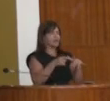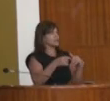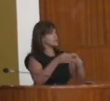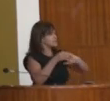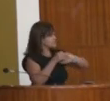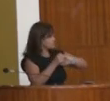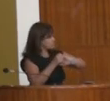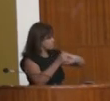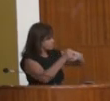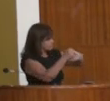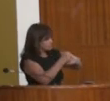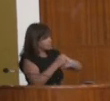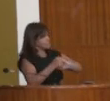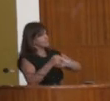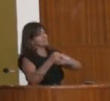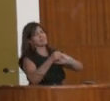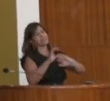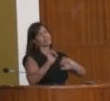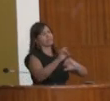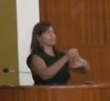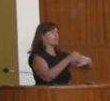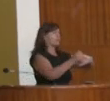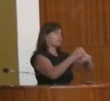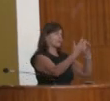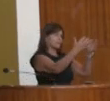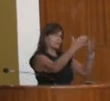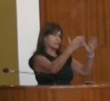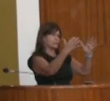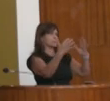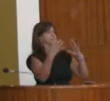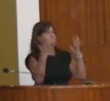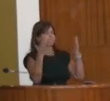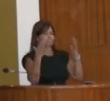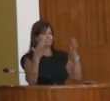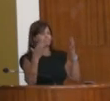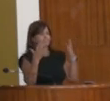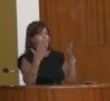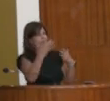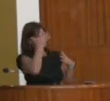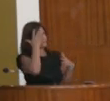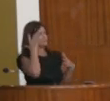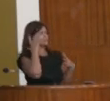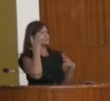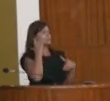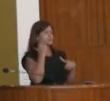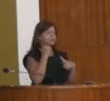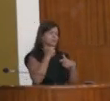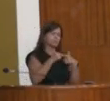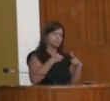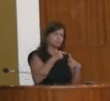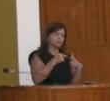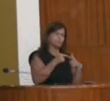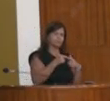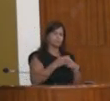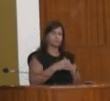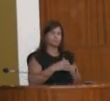município, Marcelo, senhor Charles, parabéns pelo trabalho desenvolvido em prol das pessoas e o público